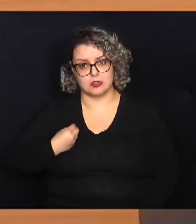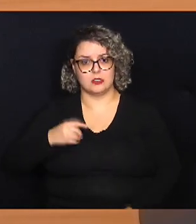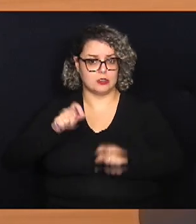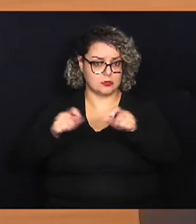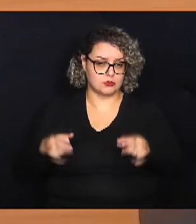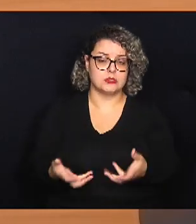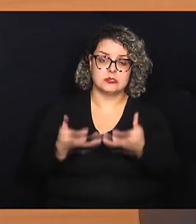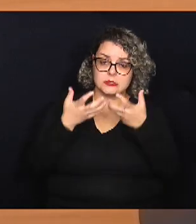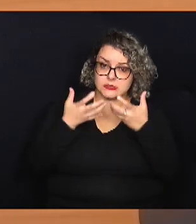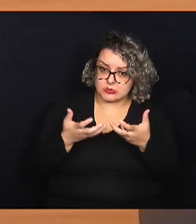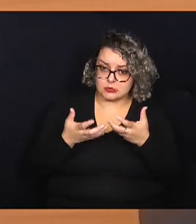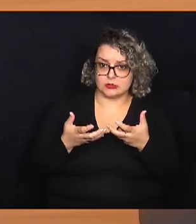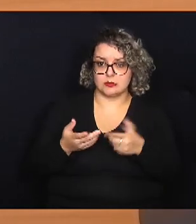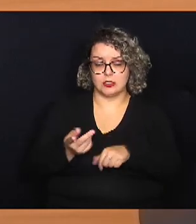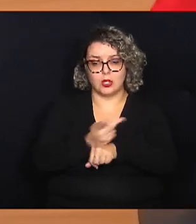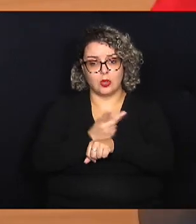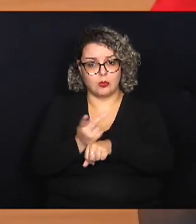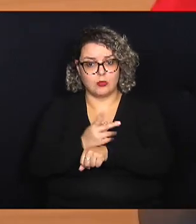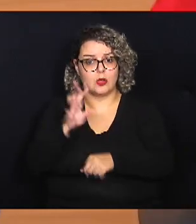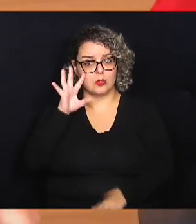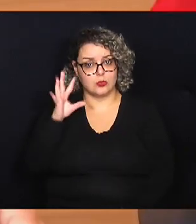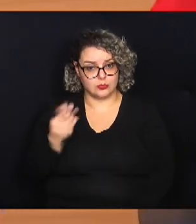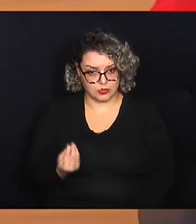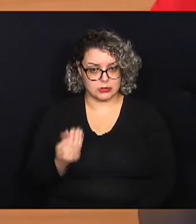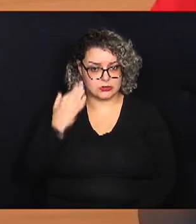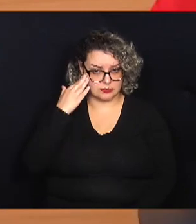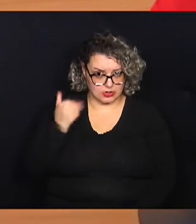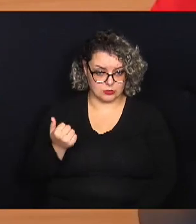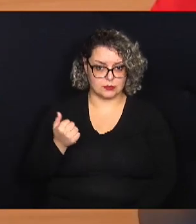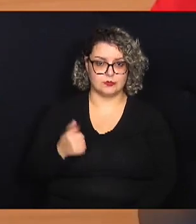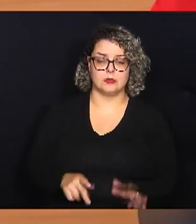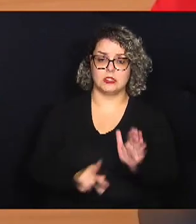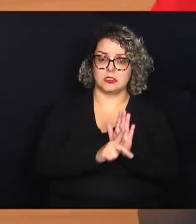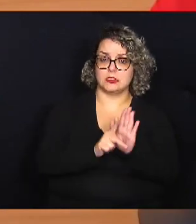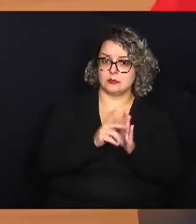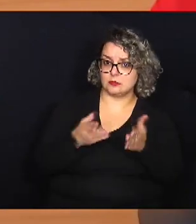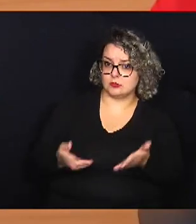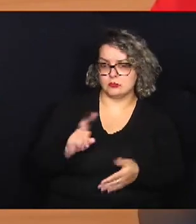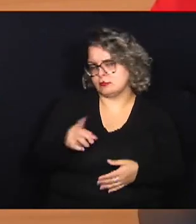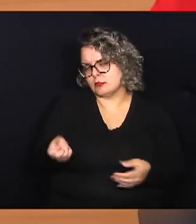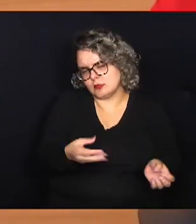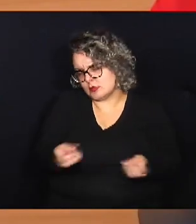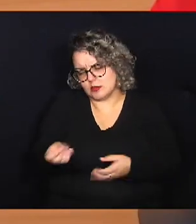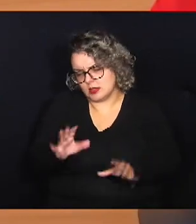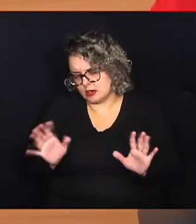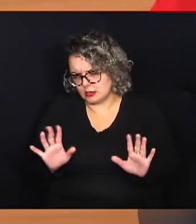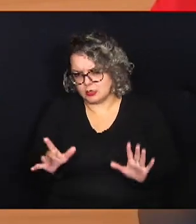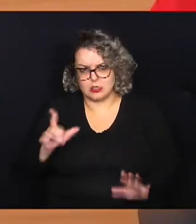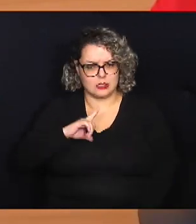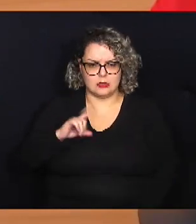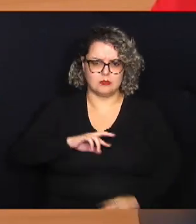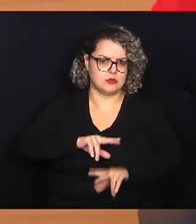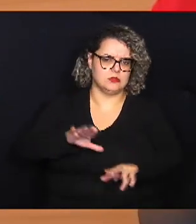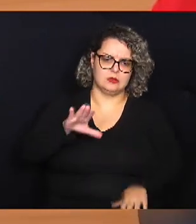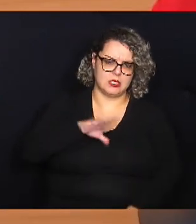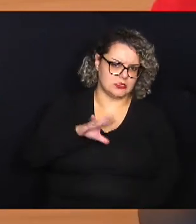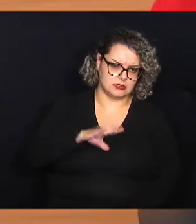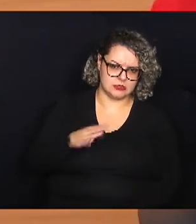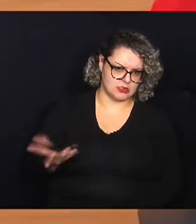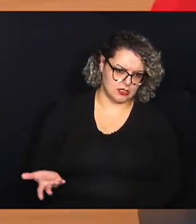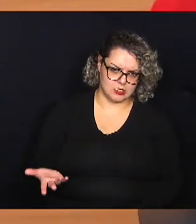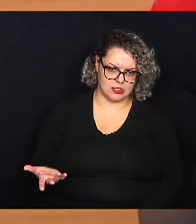querem e que buscam o saber. Esse projeto não é inovador, nós já temos em várias cidades, né?